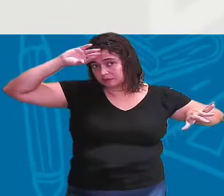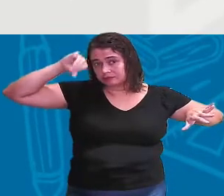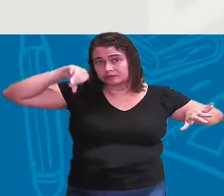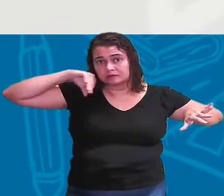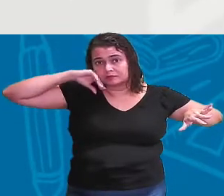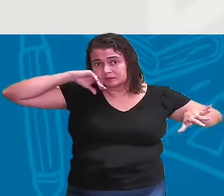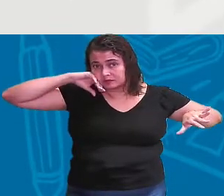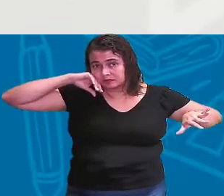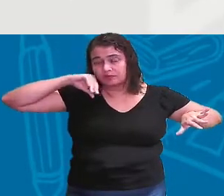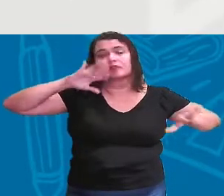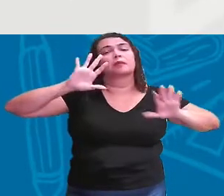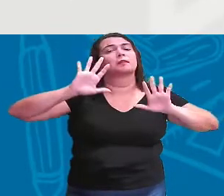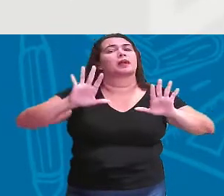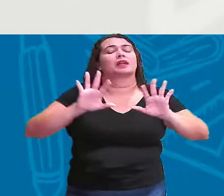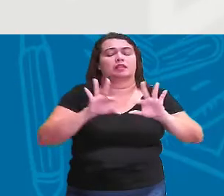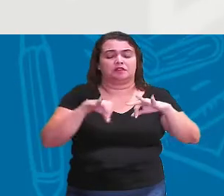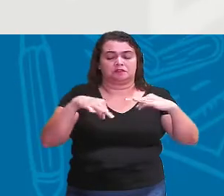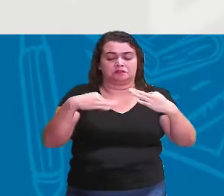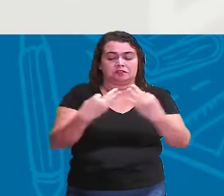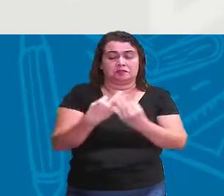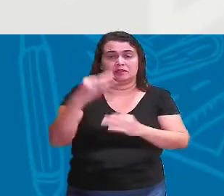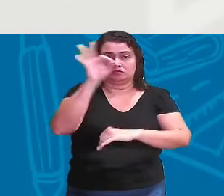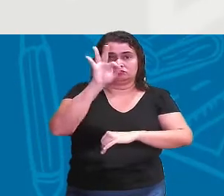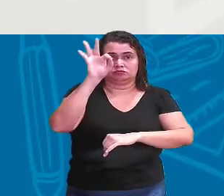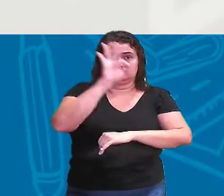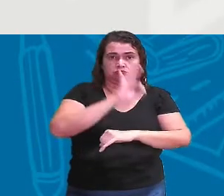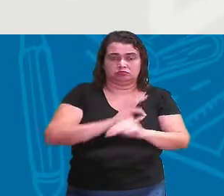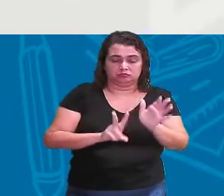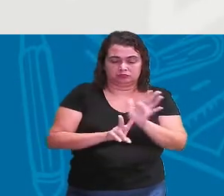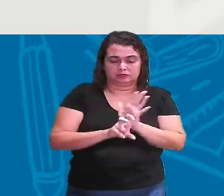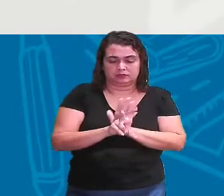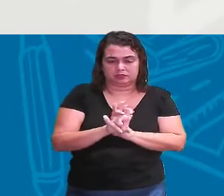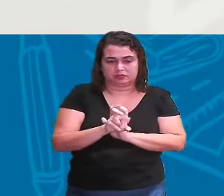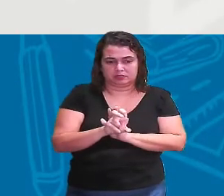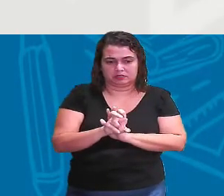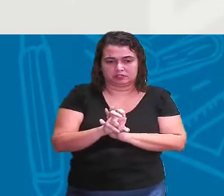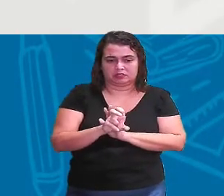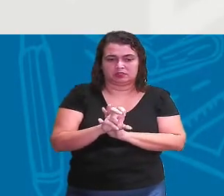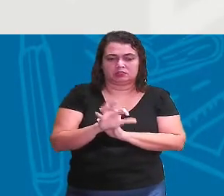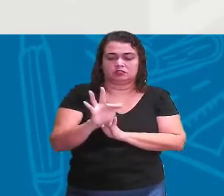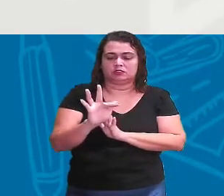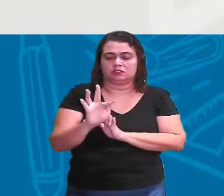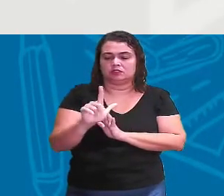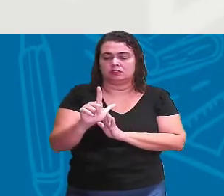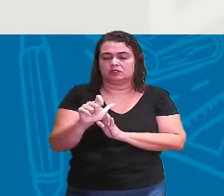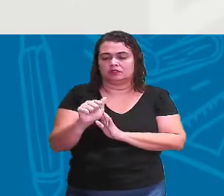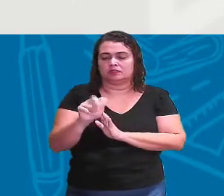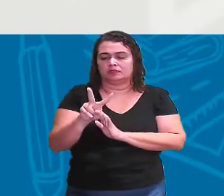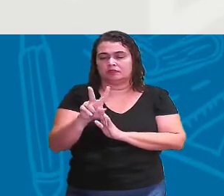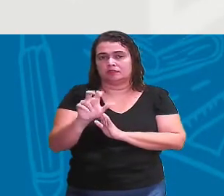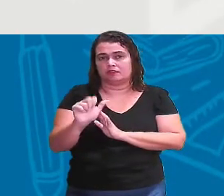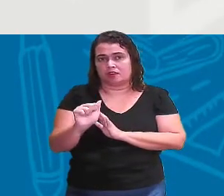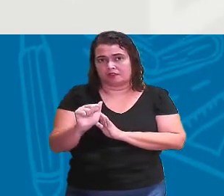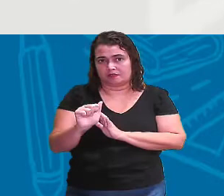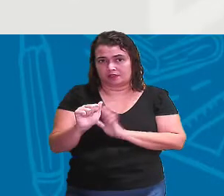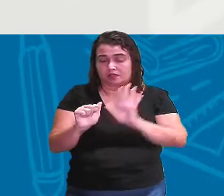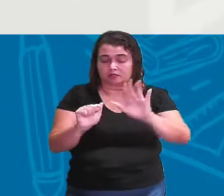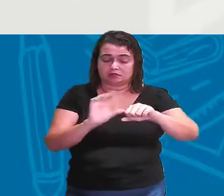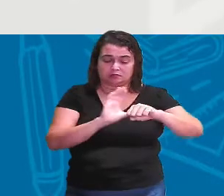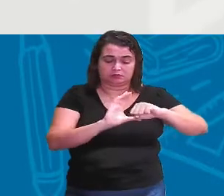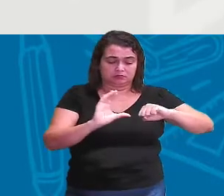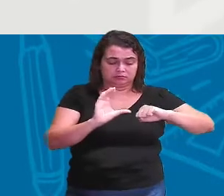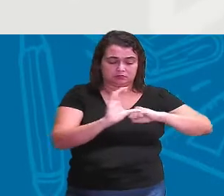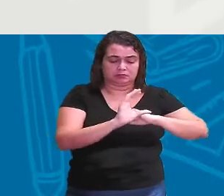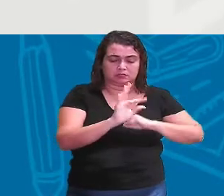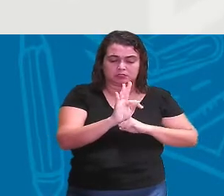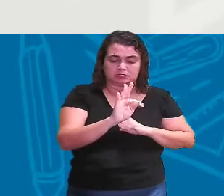dos flavavírus. Quando eu penso em chikungunya, togavírus. Mas esse cara aqui, quem é o